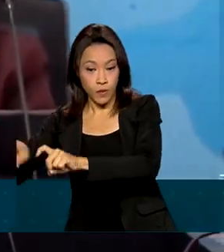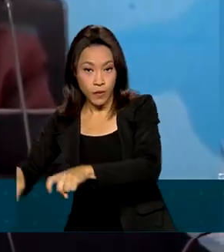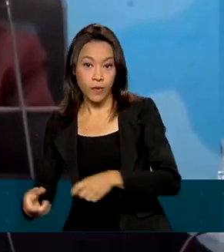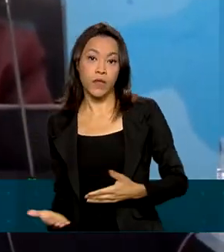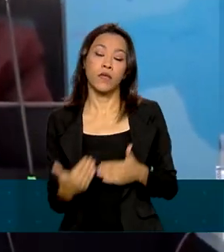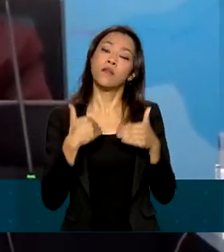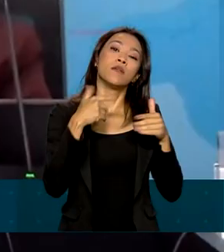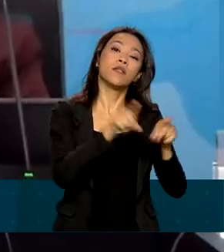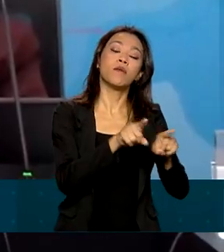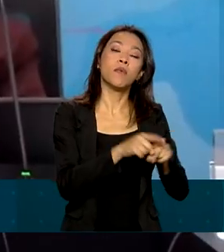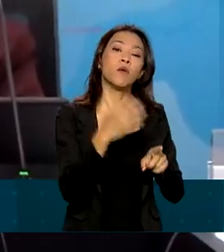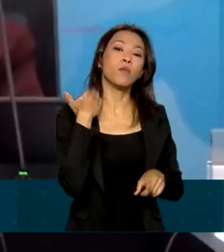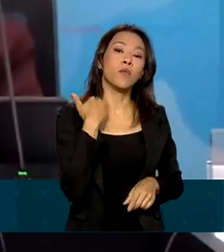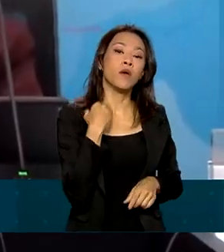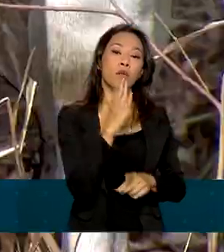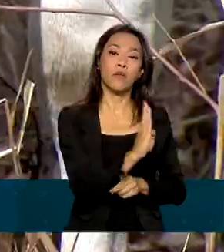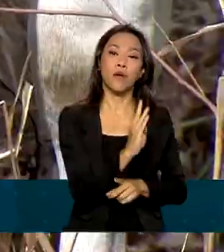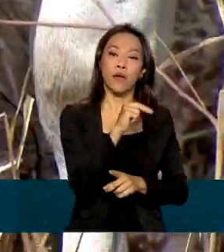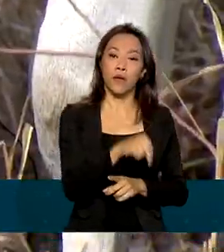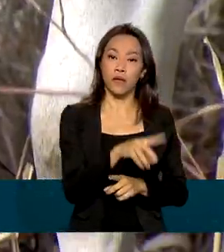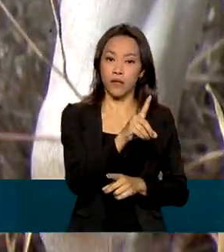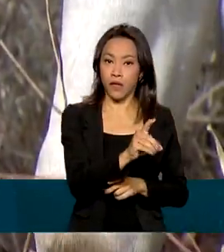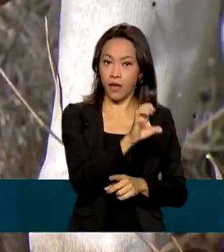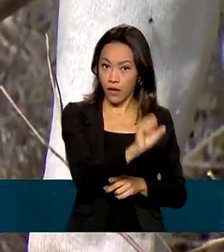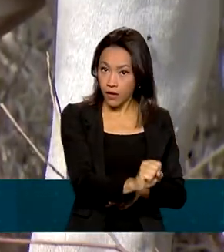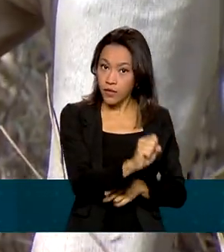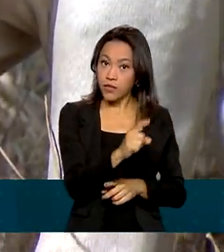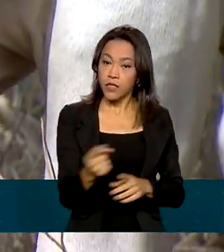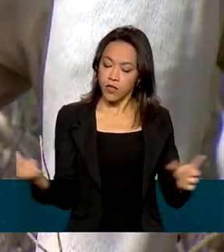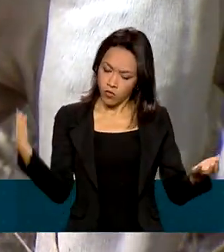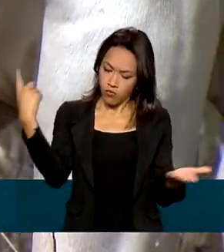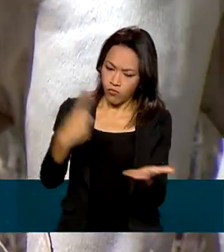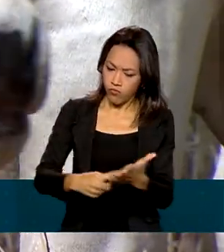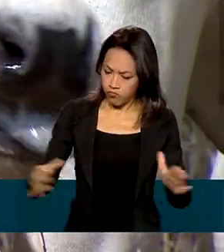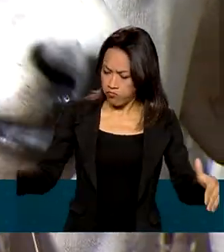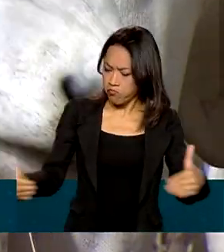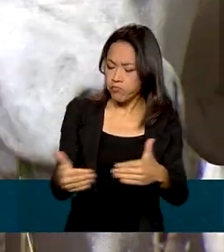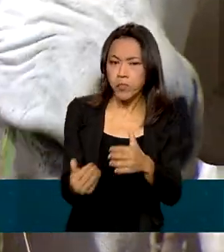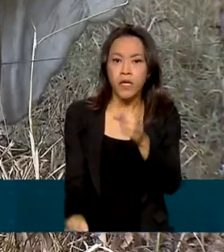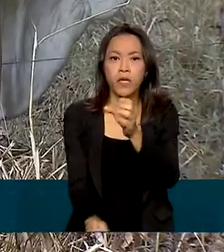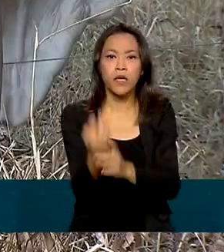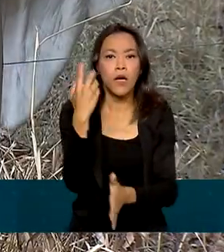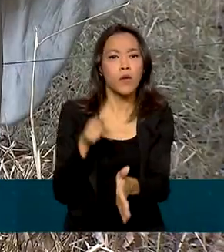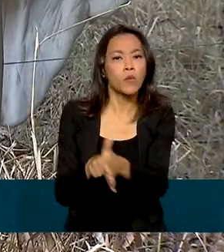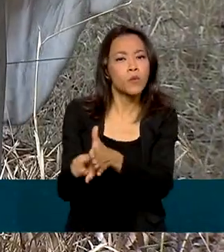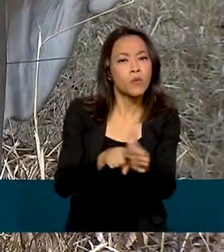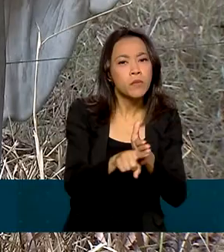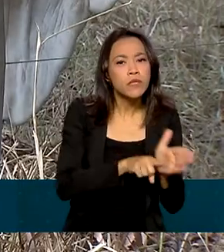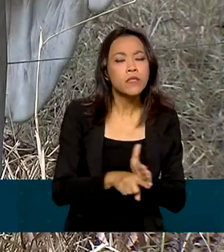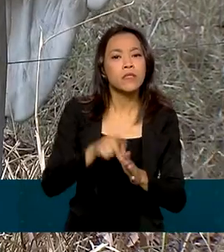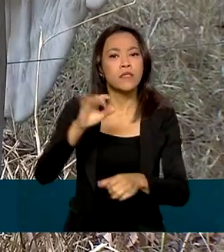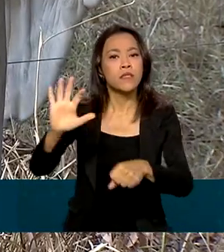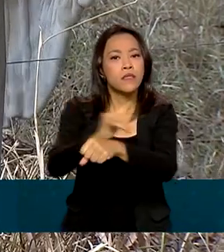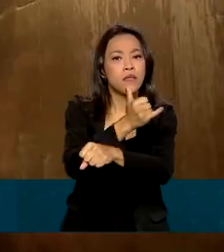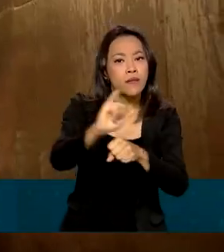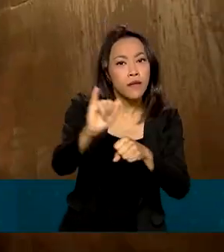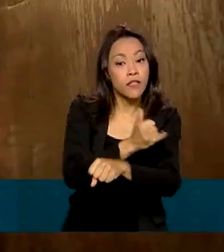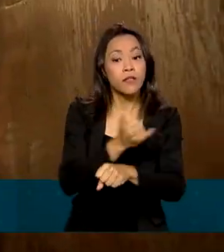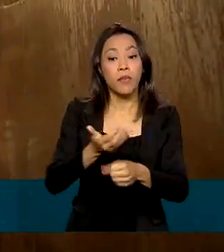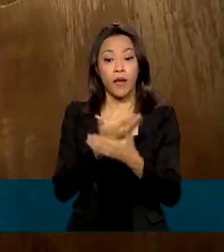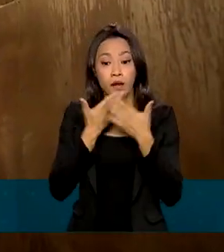assinaram um acordo de cooperação para fazer um estudo e criar mecanismos Para viabilizar a